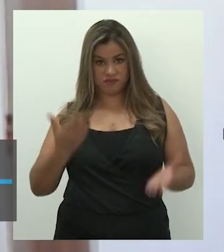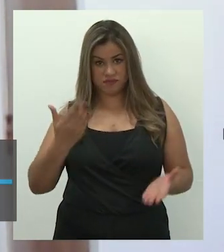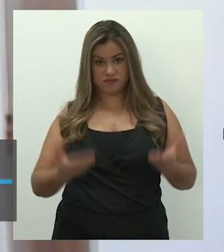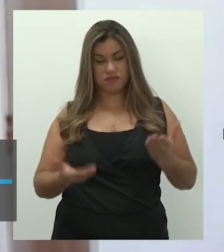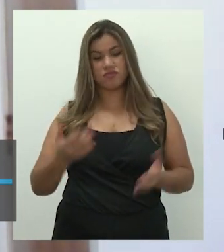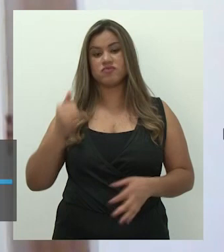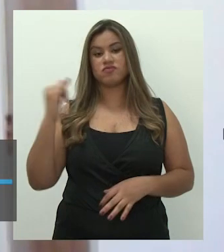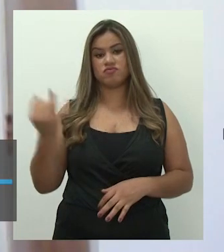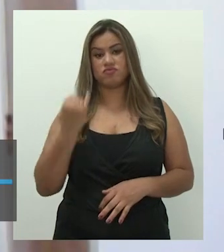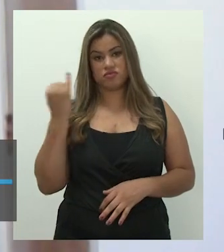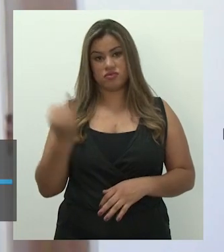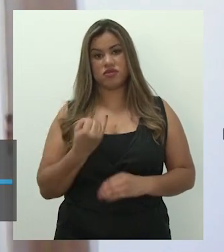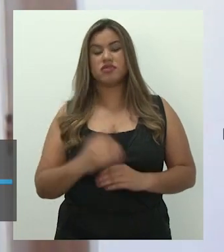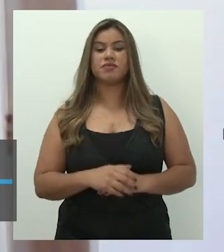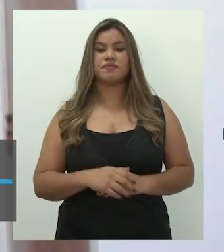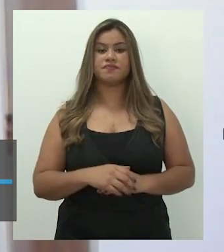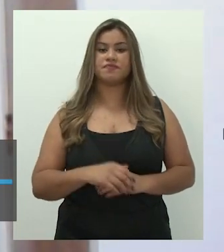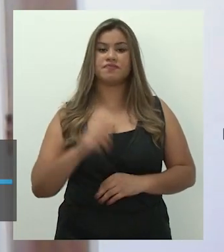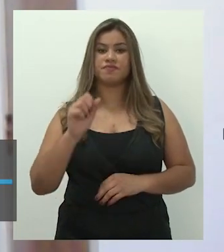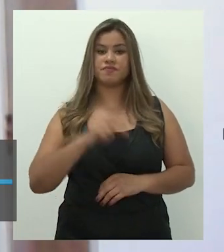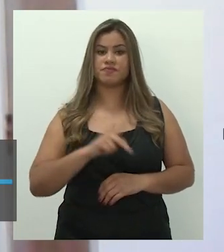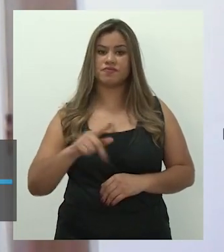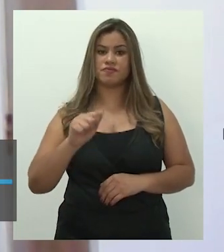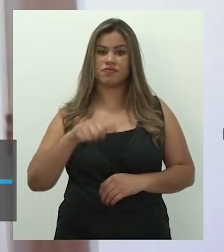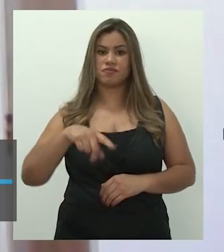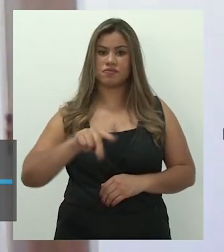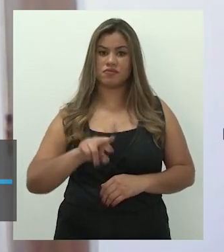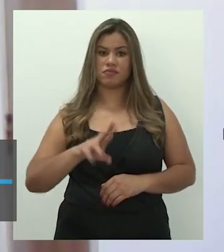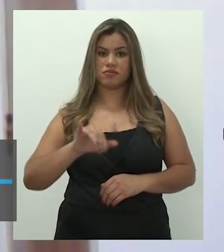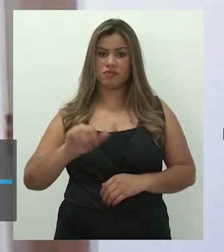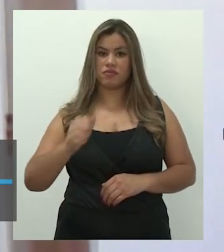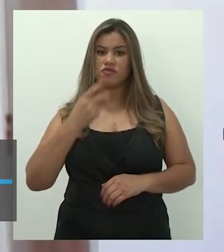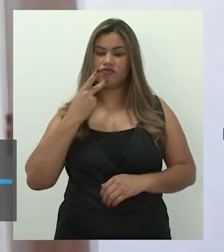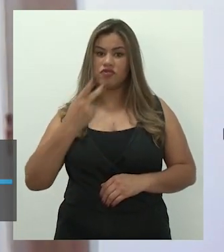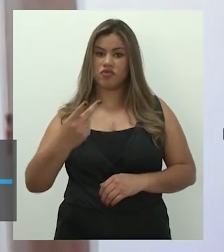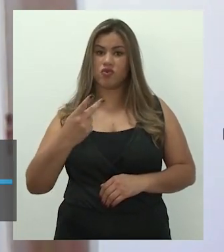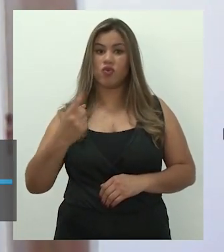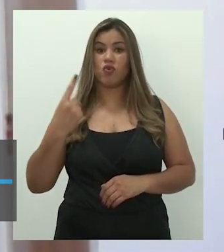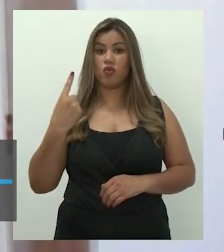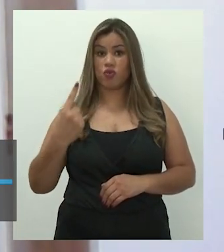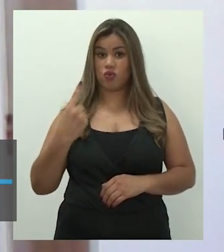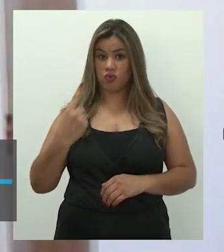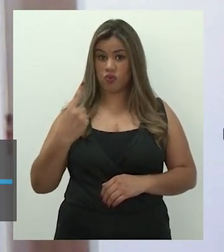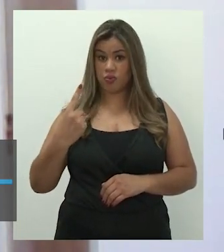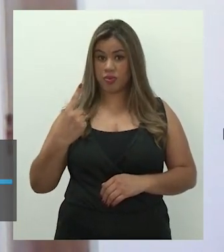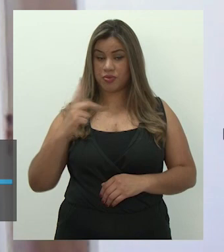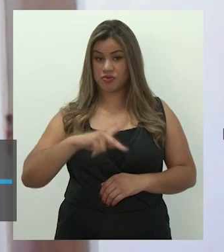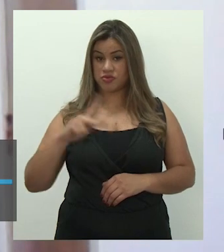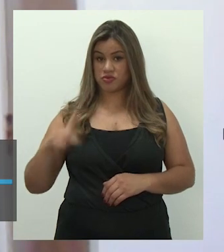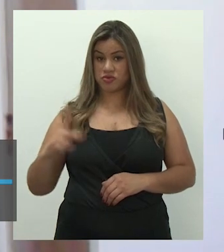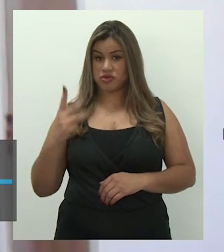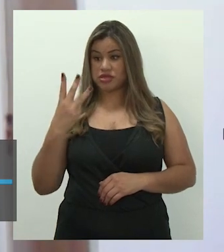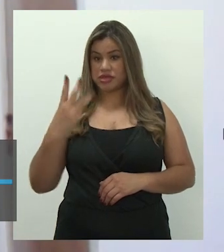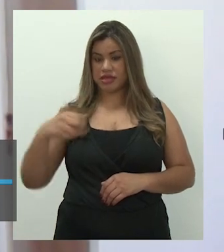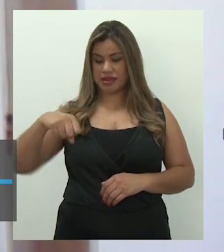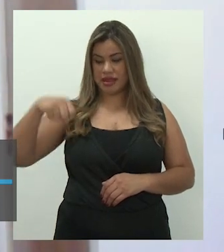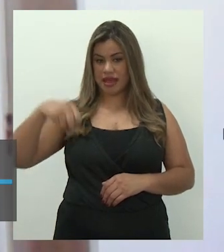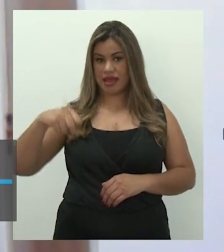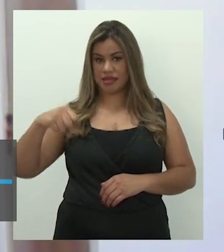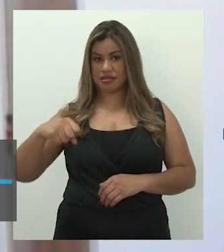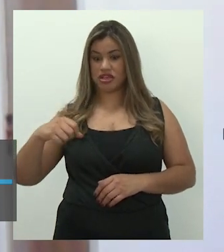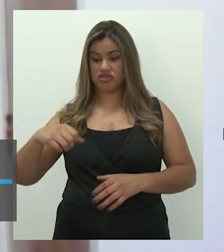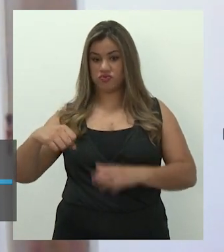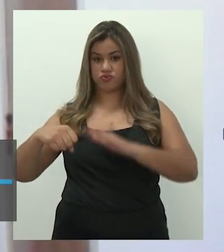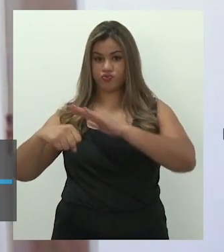A professora Andréia disse: uma receberá 3 latas cheias e uma pela metade, e as